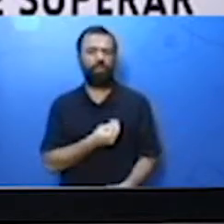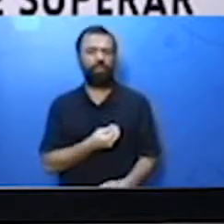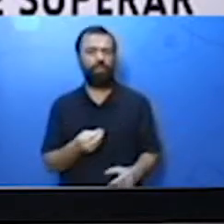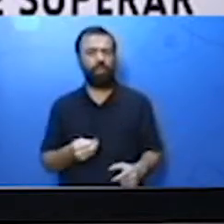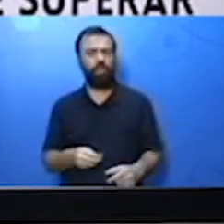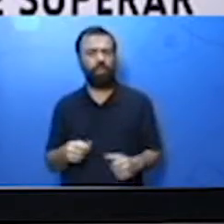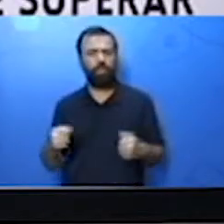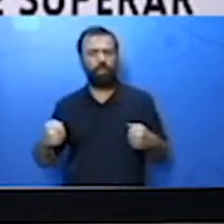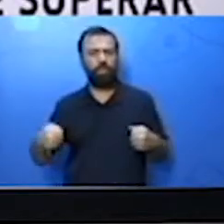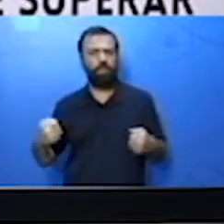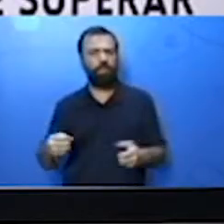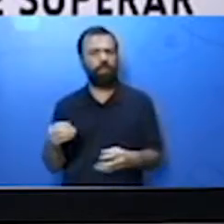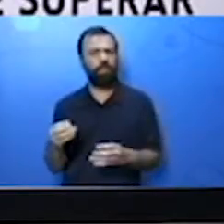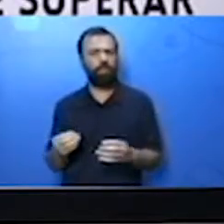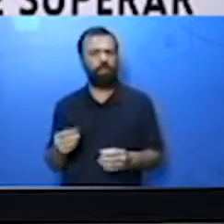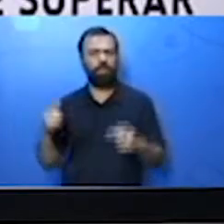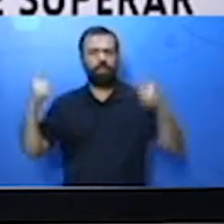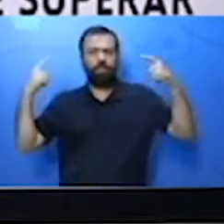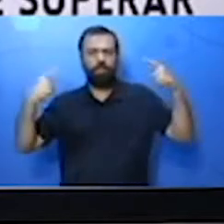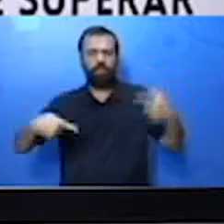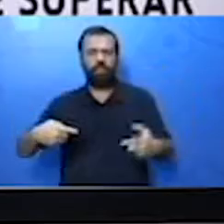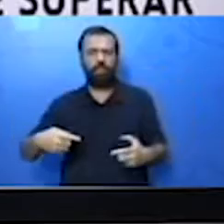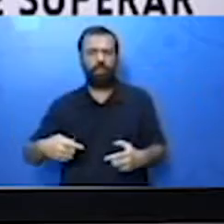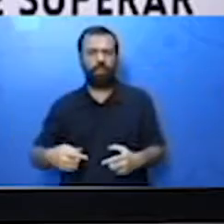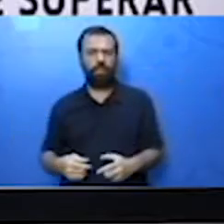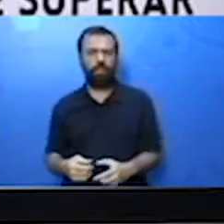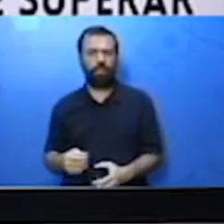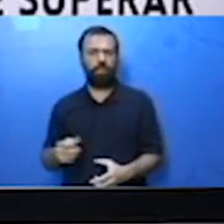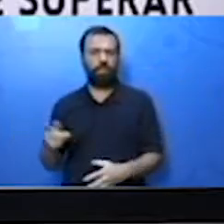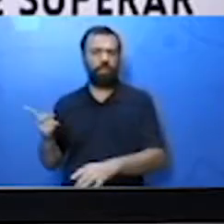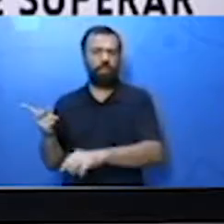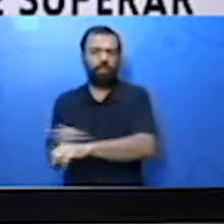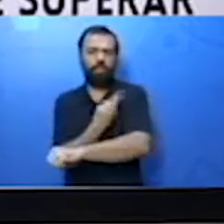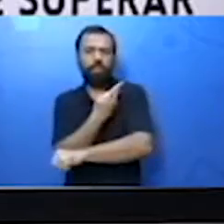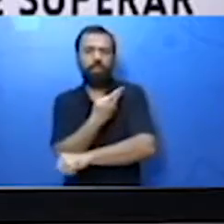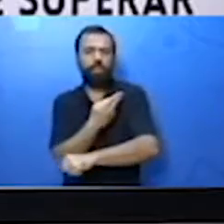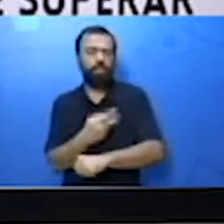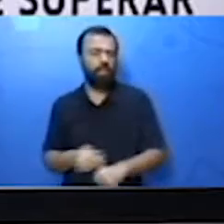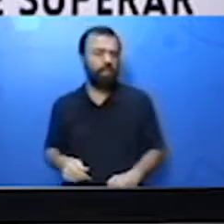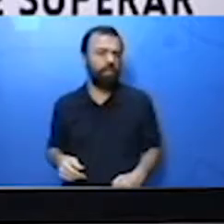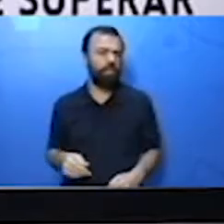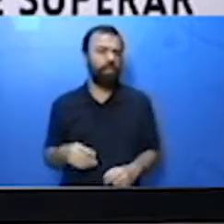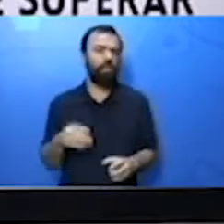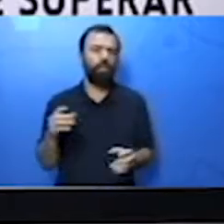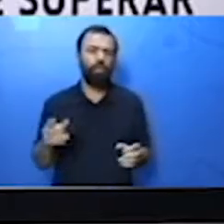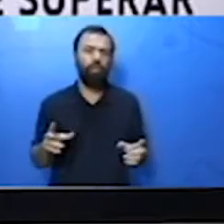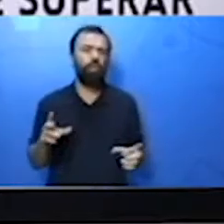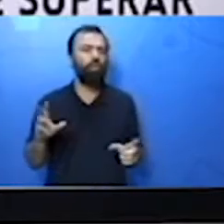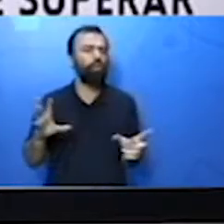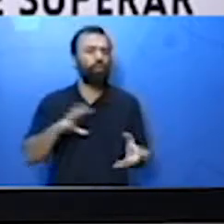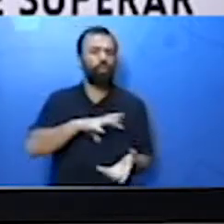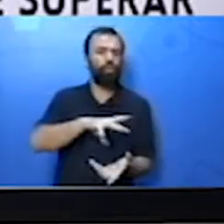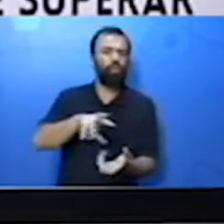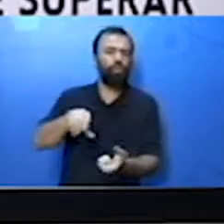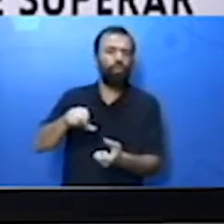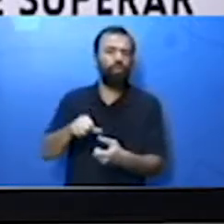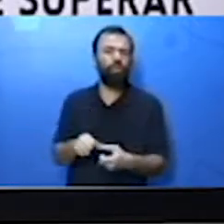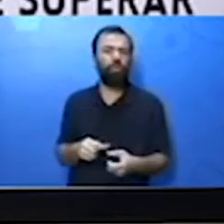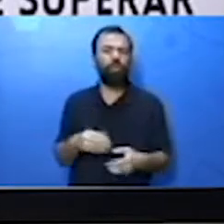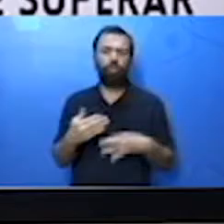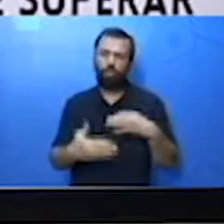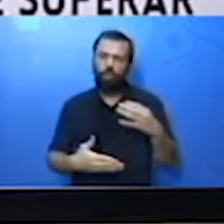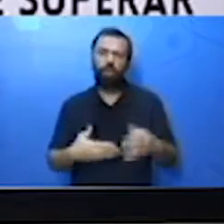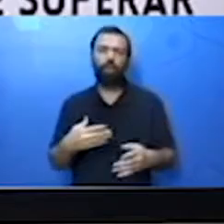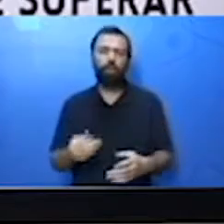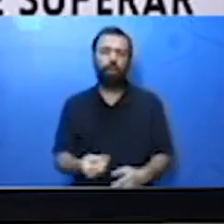gente, vamos seguir isso tudo, né? Estamos vencendo essa batalha e logo estaremos todos vivos,